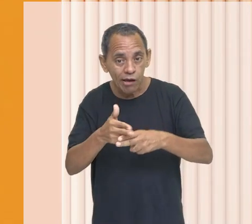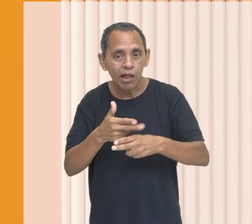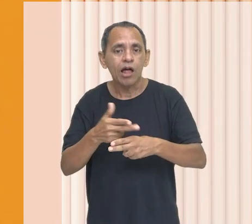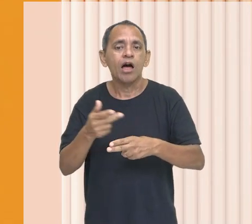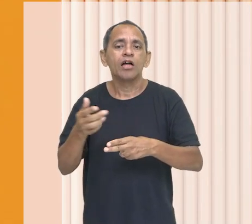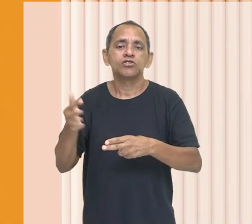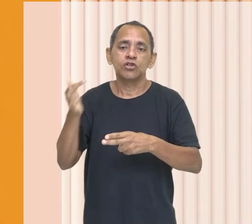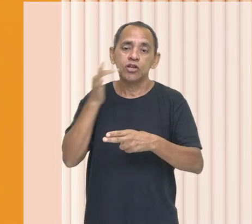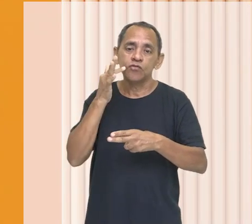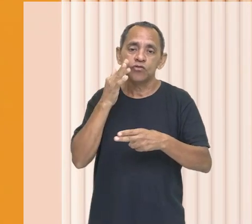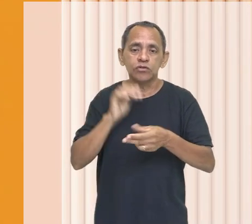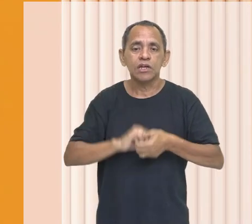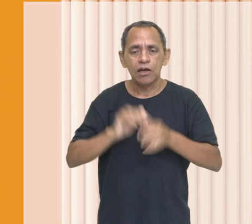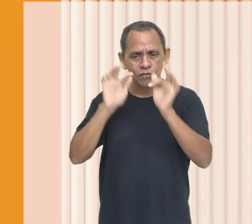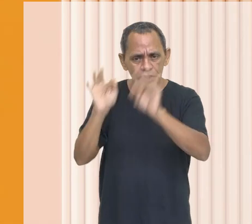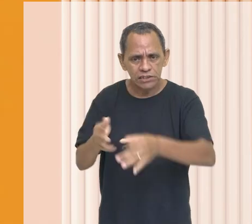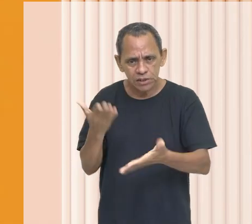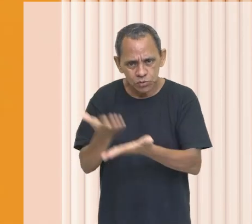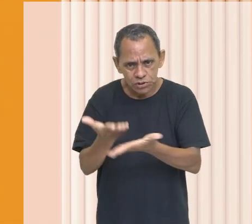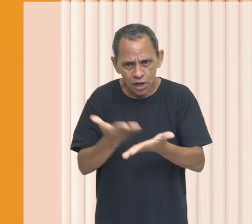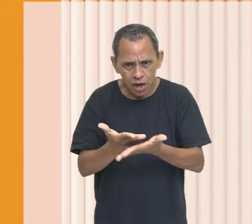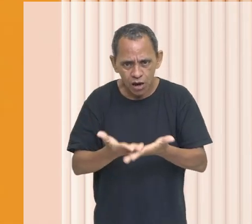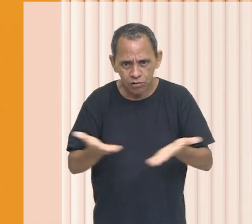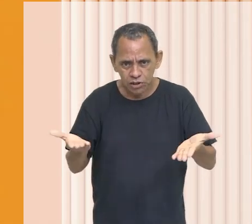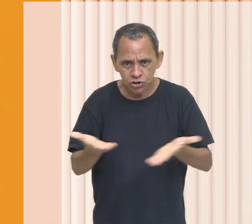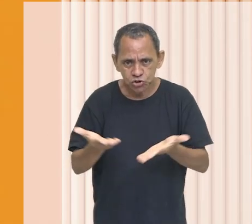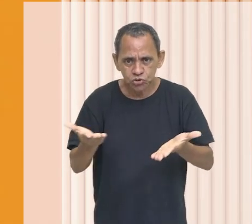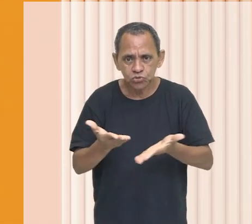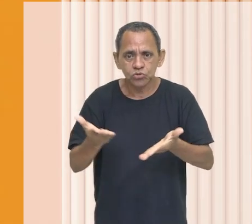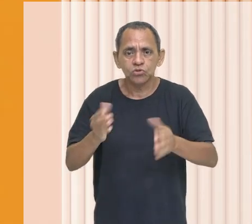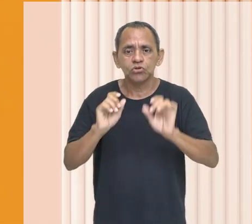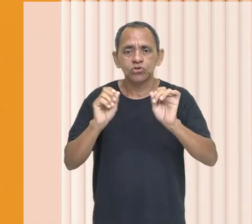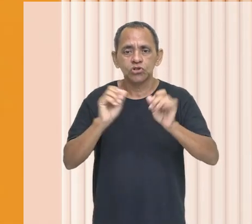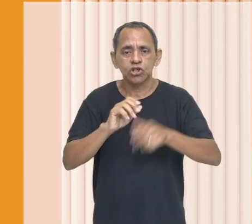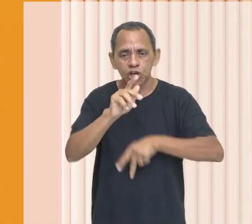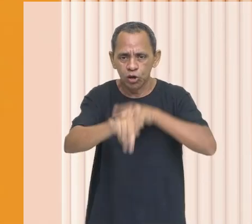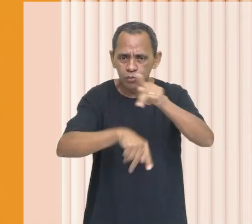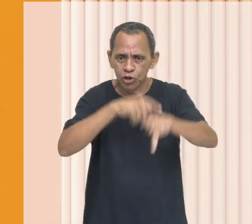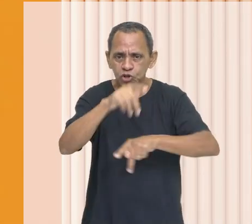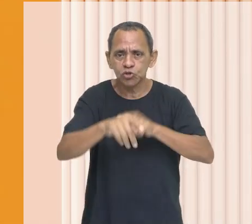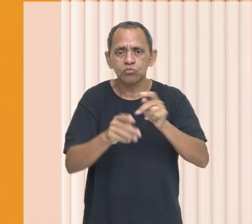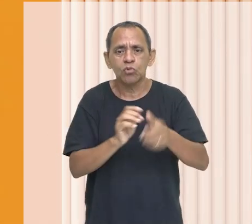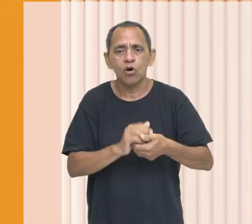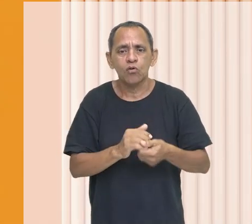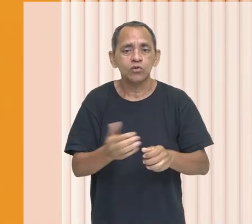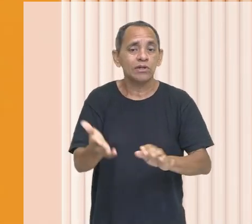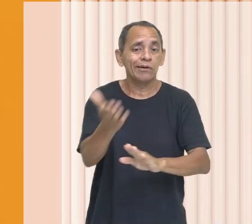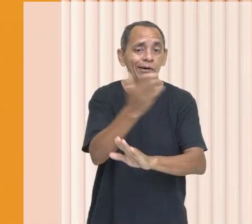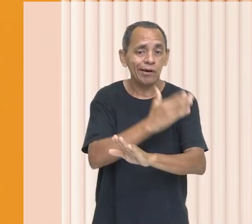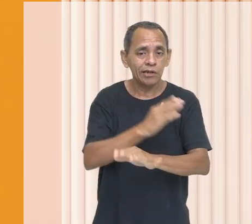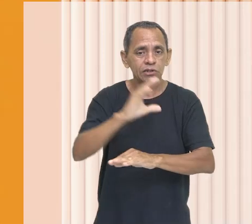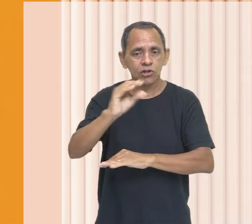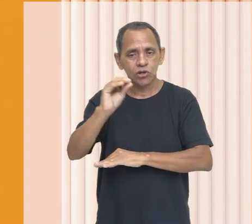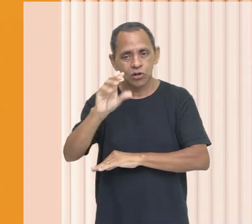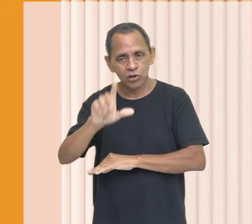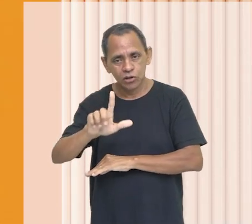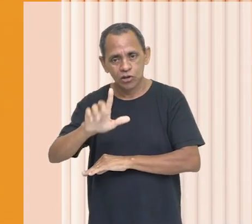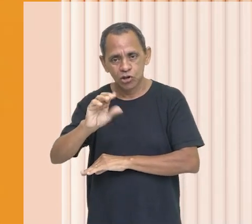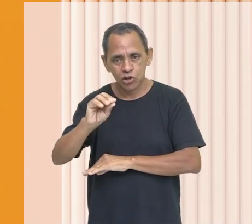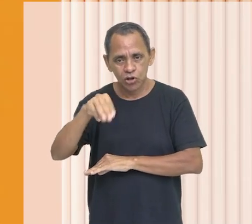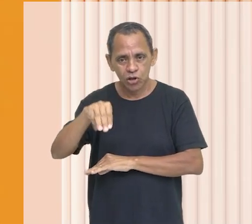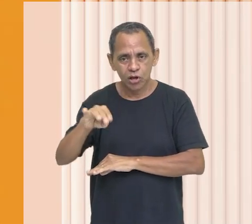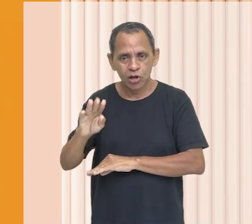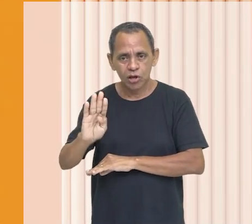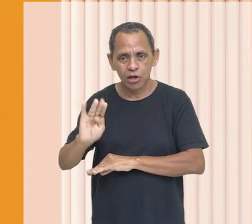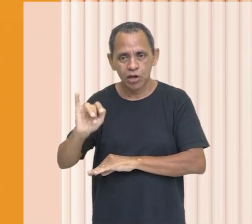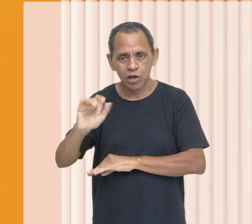assim nós finalizamos, né, a nossa trajetória pelos povos pré-colombianos. Espero que você tenha